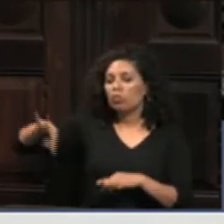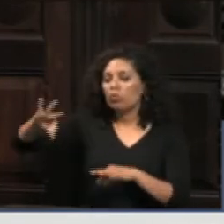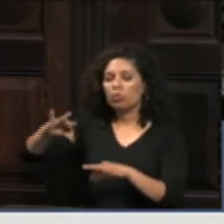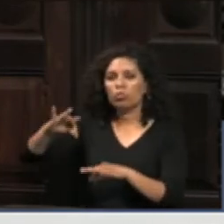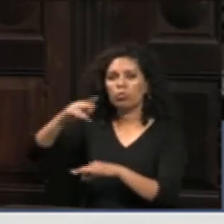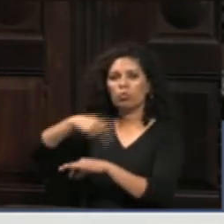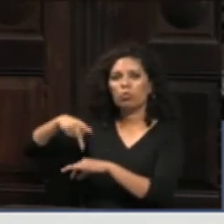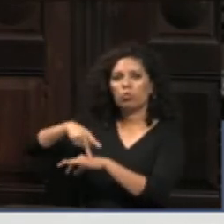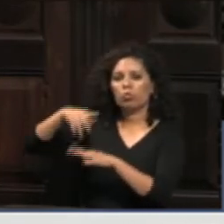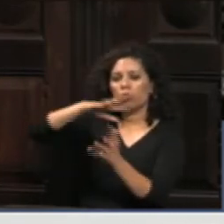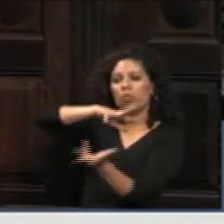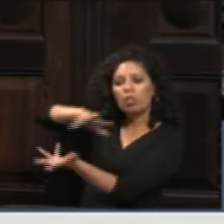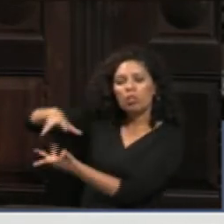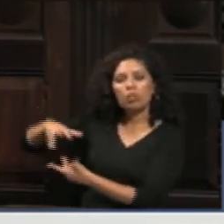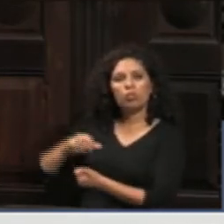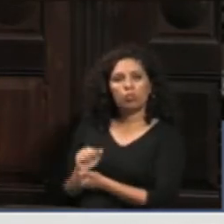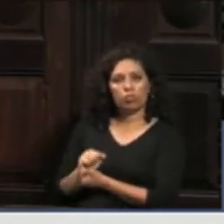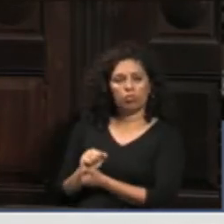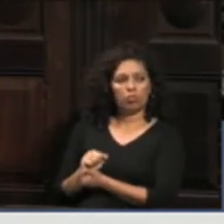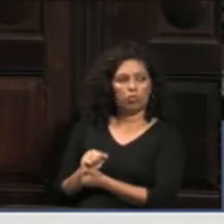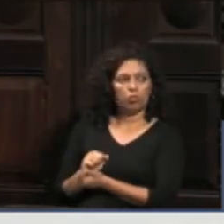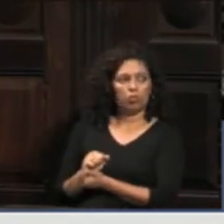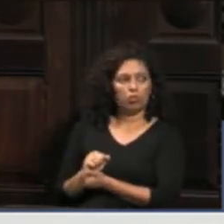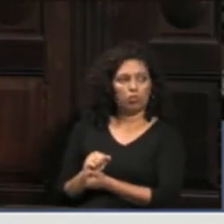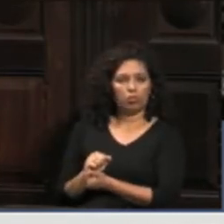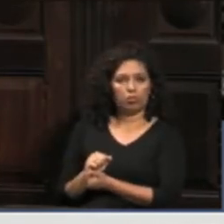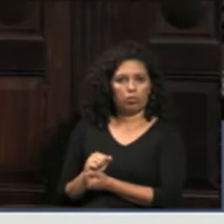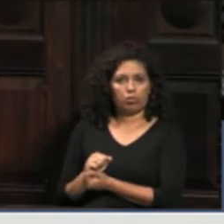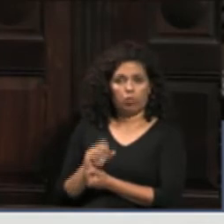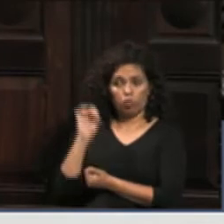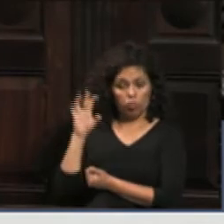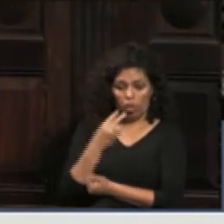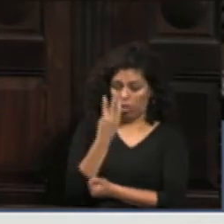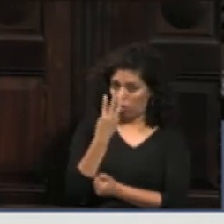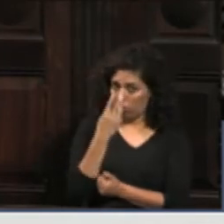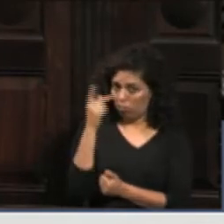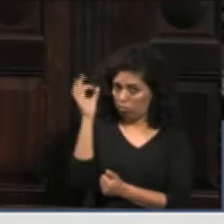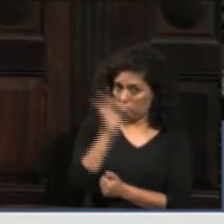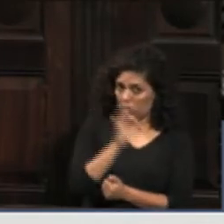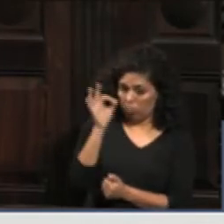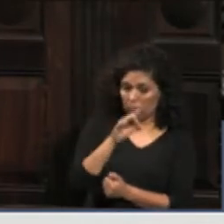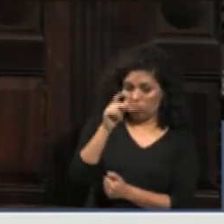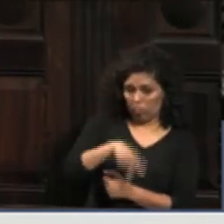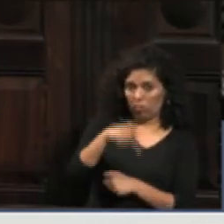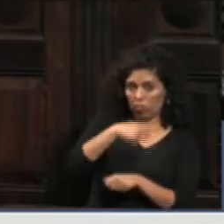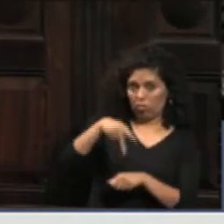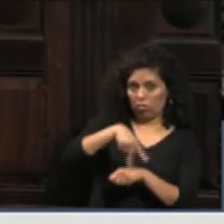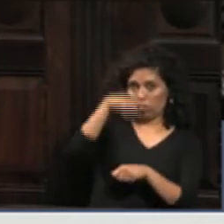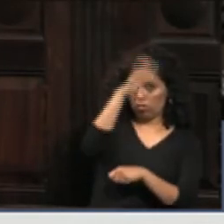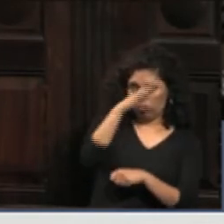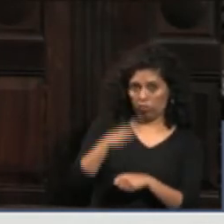corresponde, em relação à população mundial, apenas 3%.